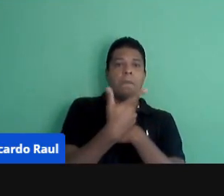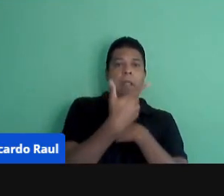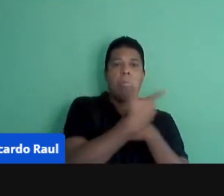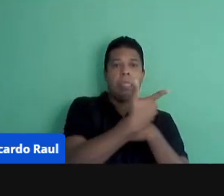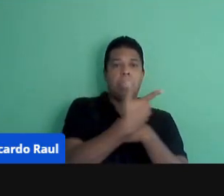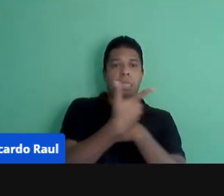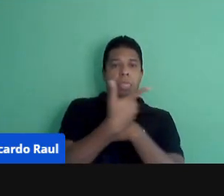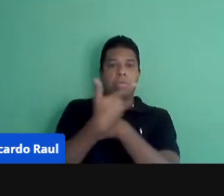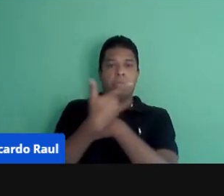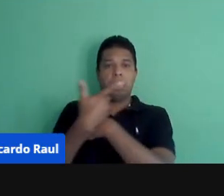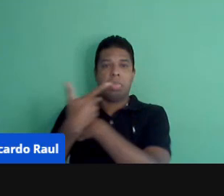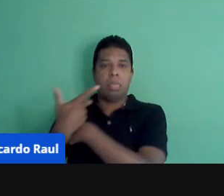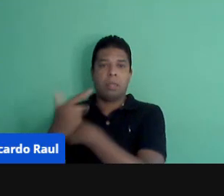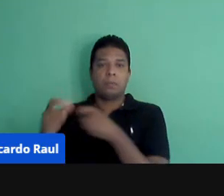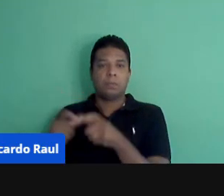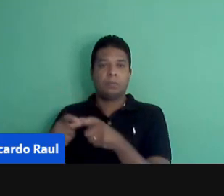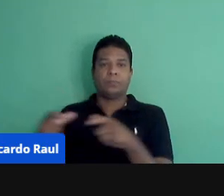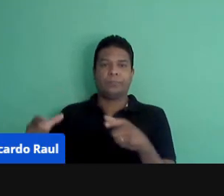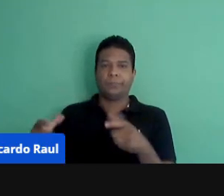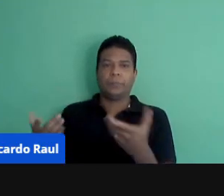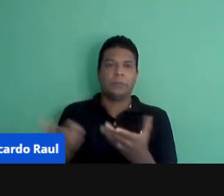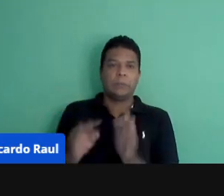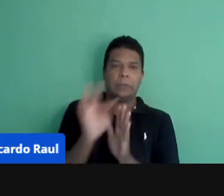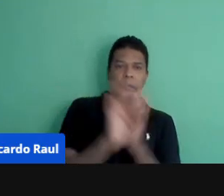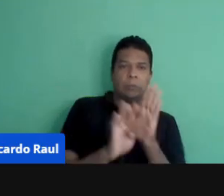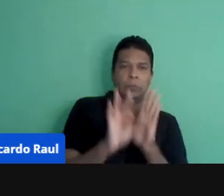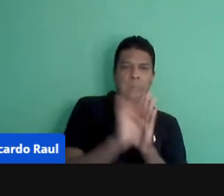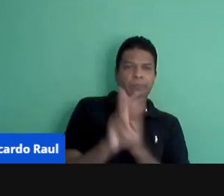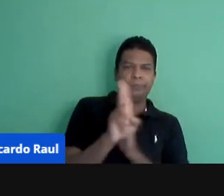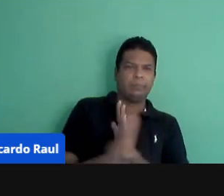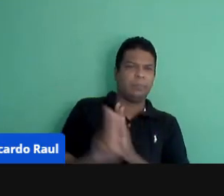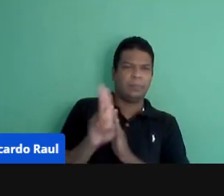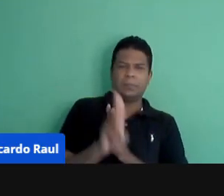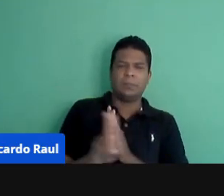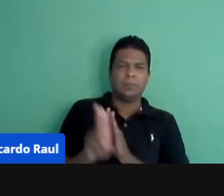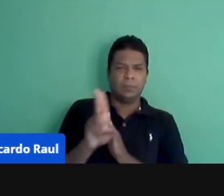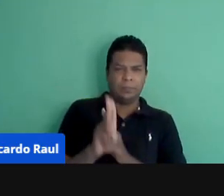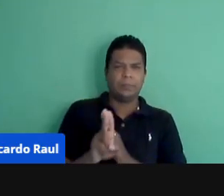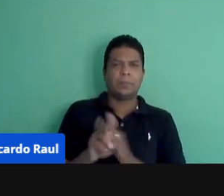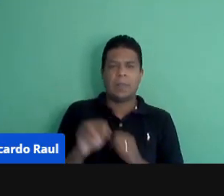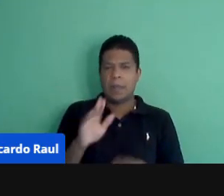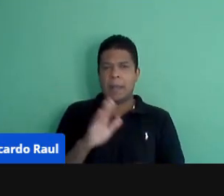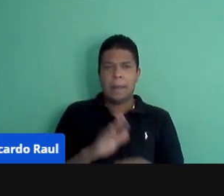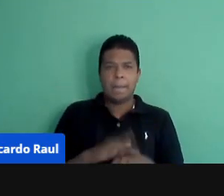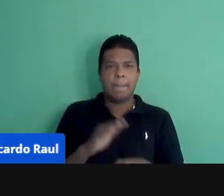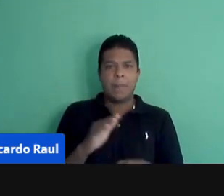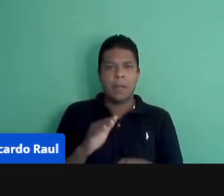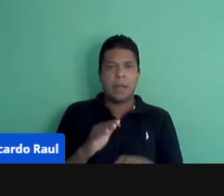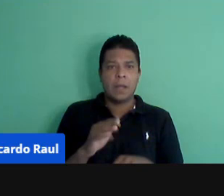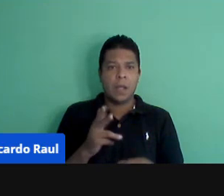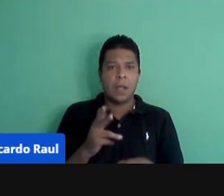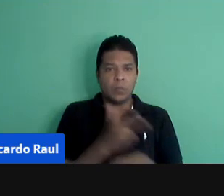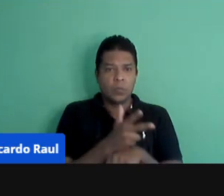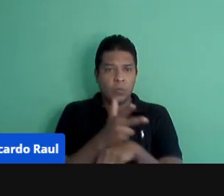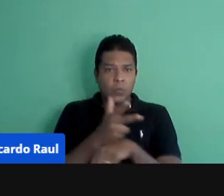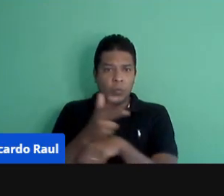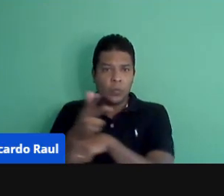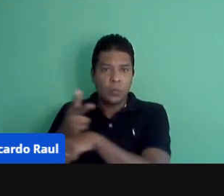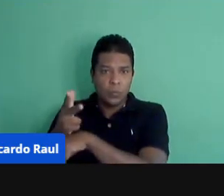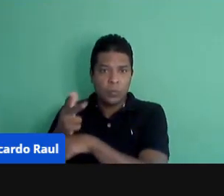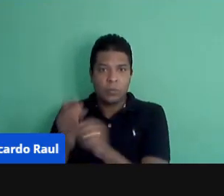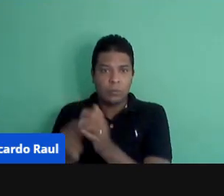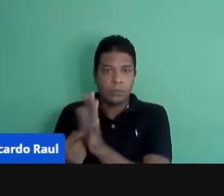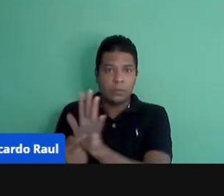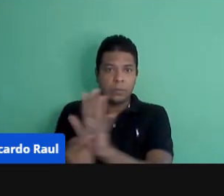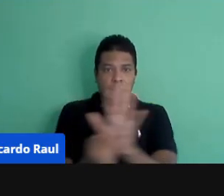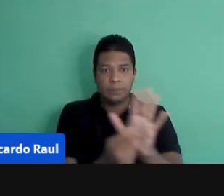Não dá para a gente utilizar muito texto, a gente tem que utilizar mais um recurso audiovisual, né? E